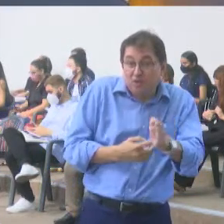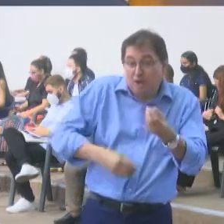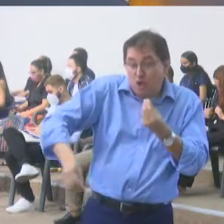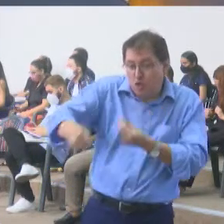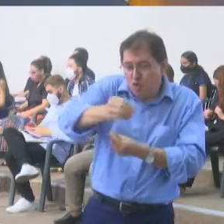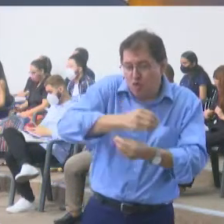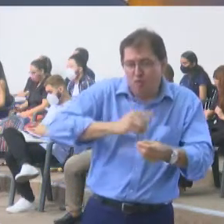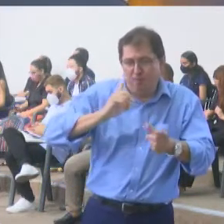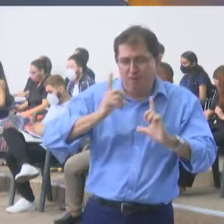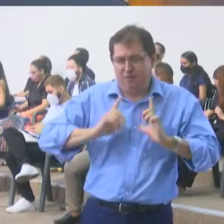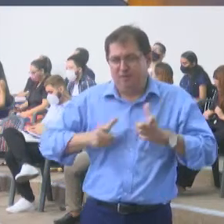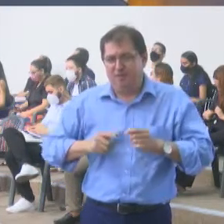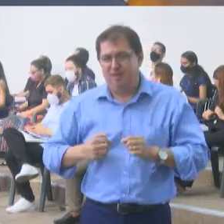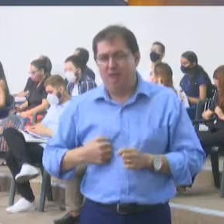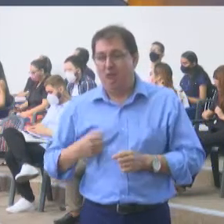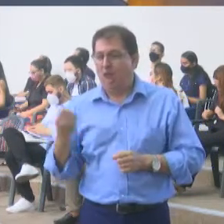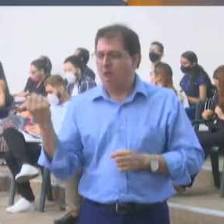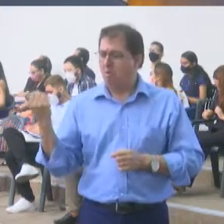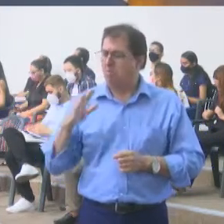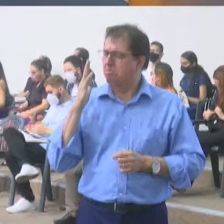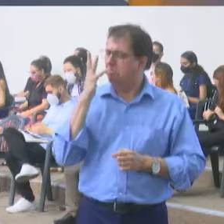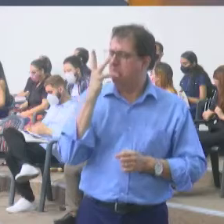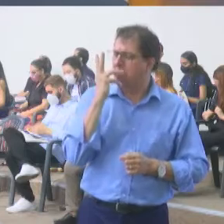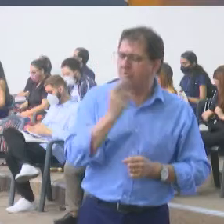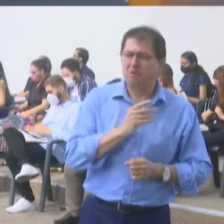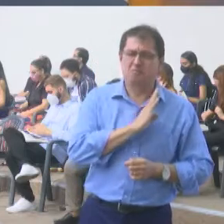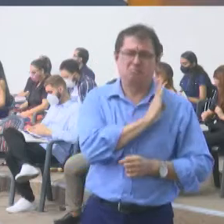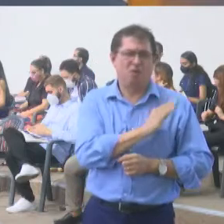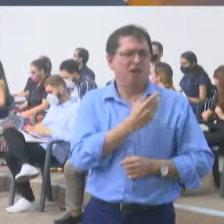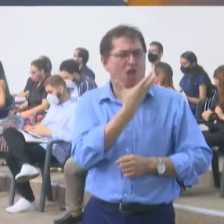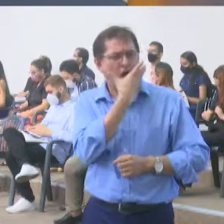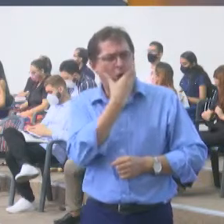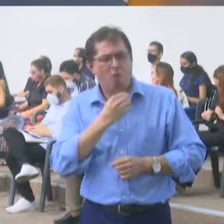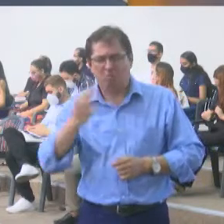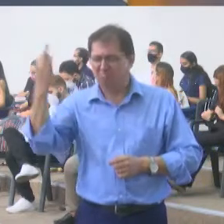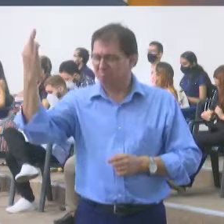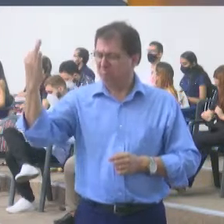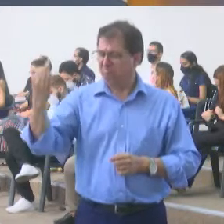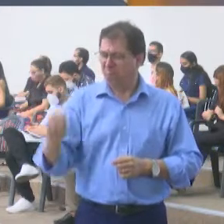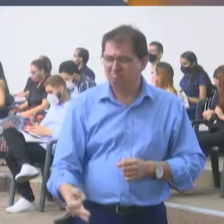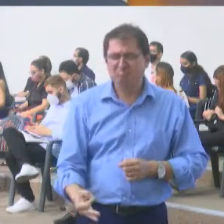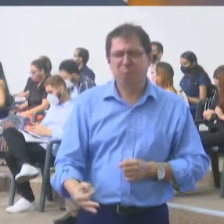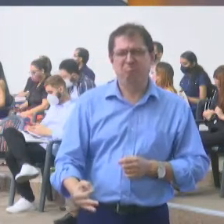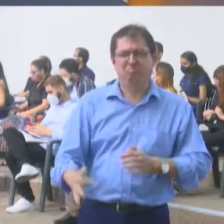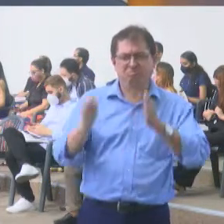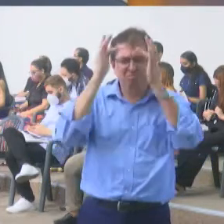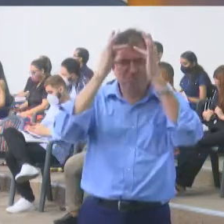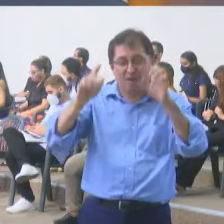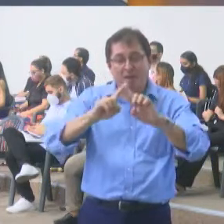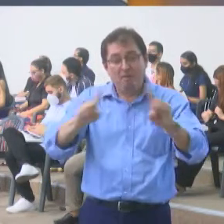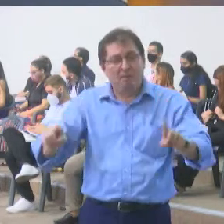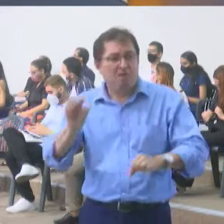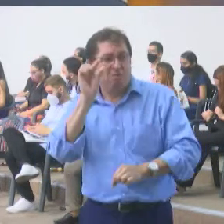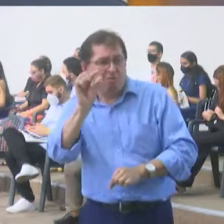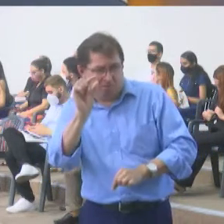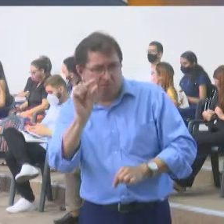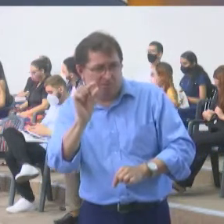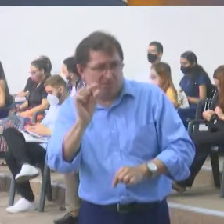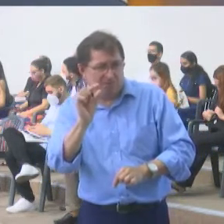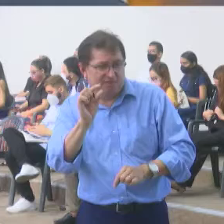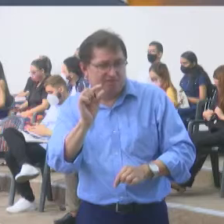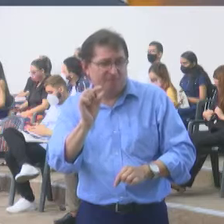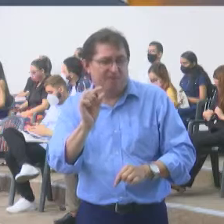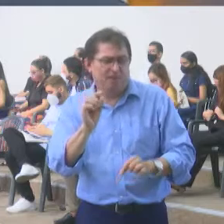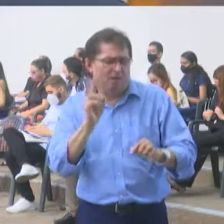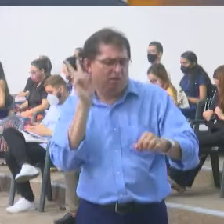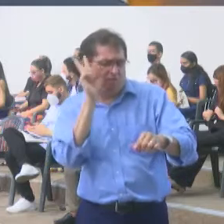acho lindo, porque nós vimos Boaz como um homem correto, um homem honesto, um homem leal, mas poucas vezes na Bíblia eu vejo um exemplo